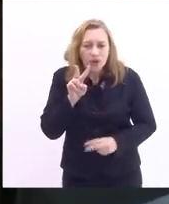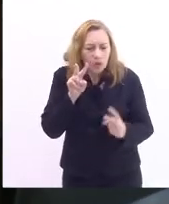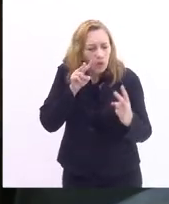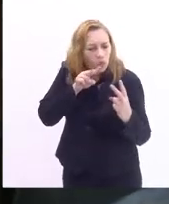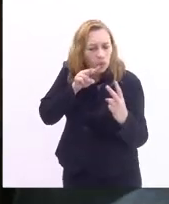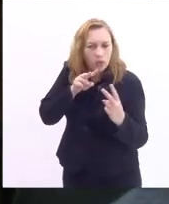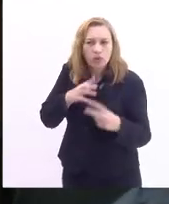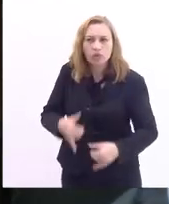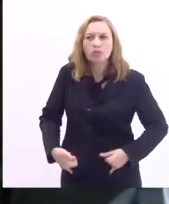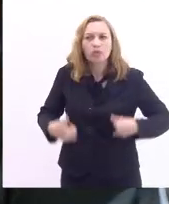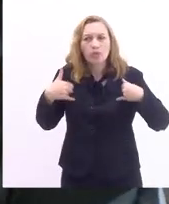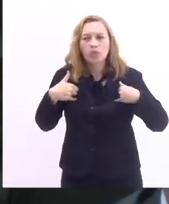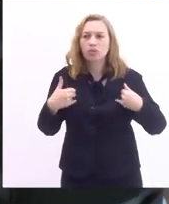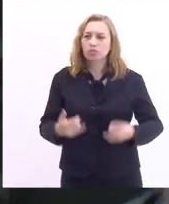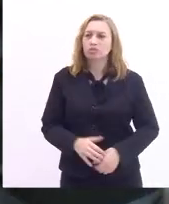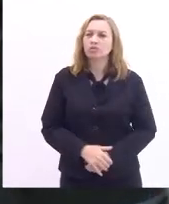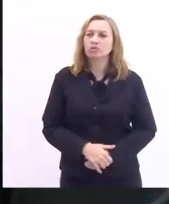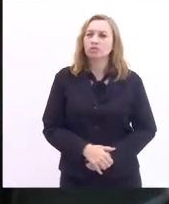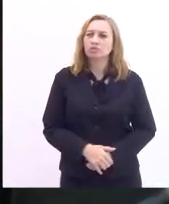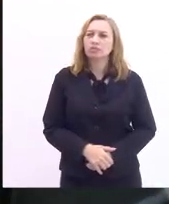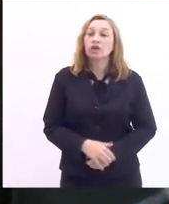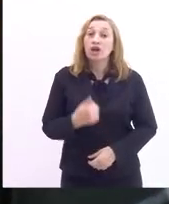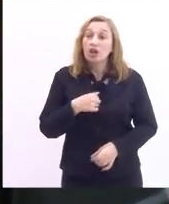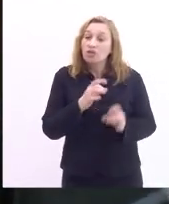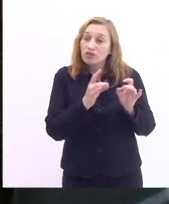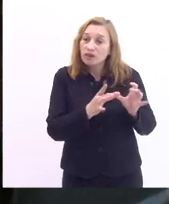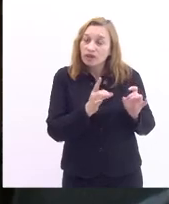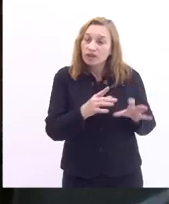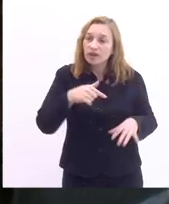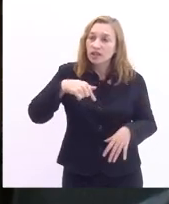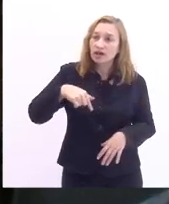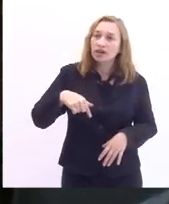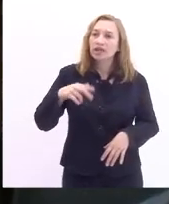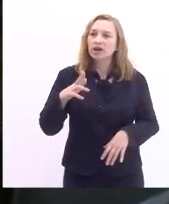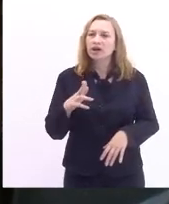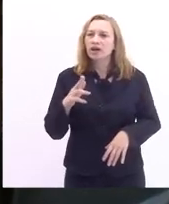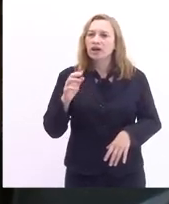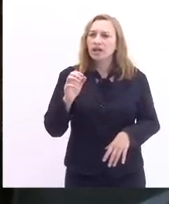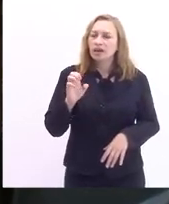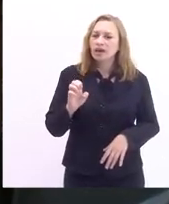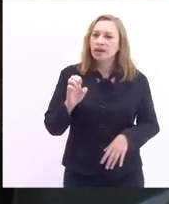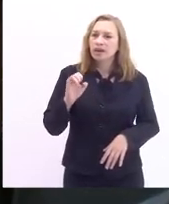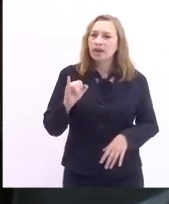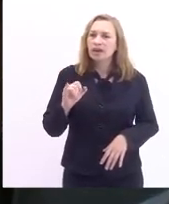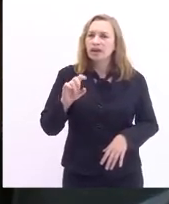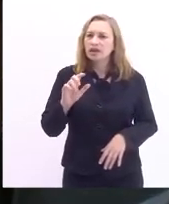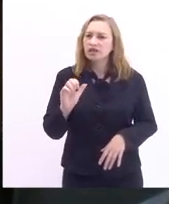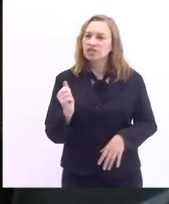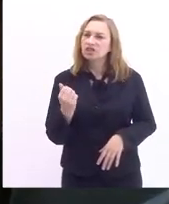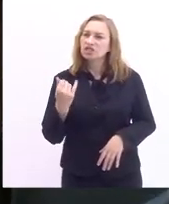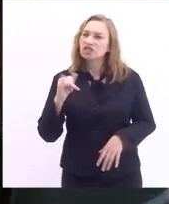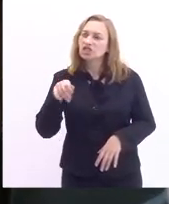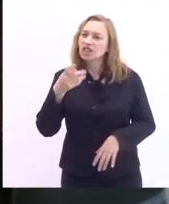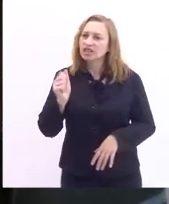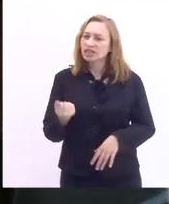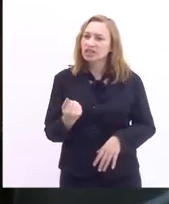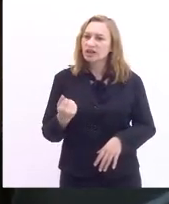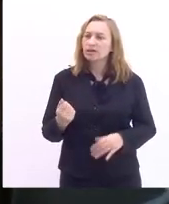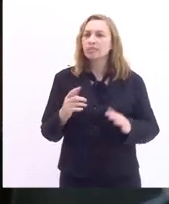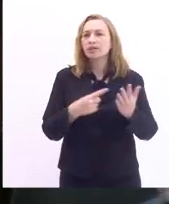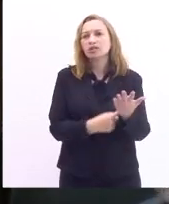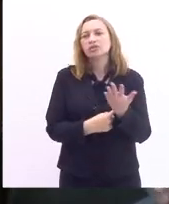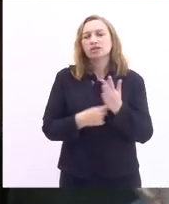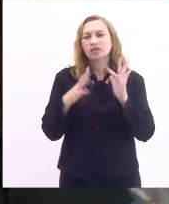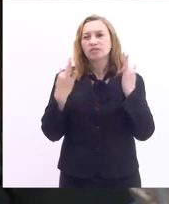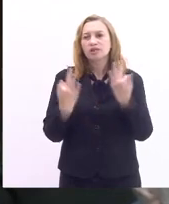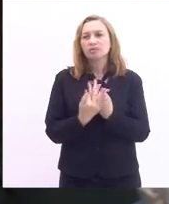para você ficou me orgulho disso eu vendi que a jadinha para poder ajudar minha família eu